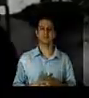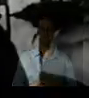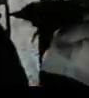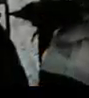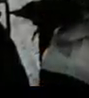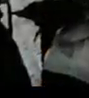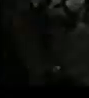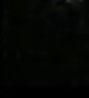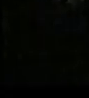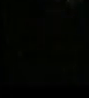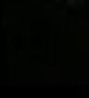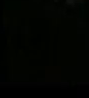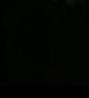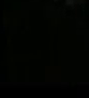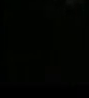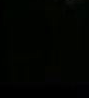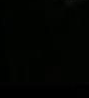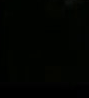inteiro.